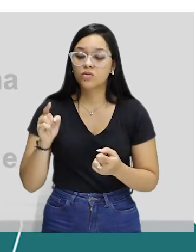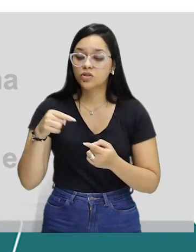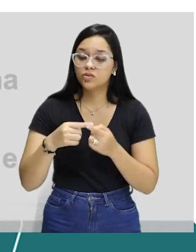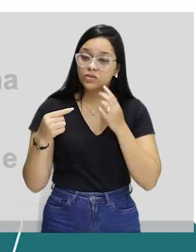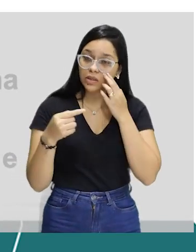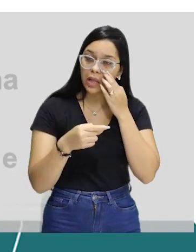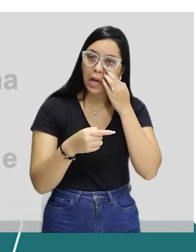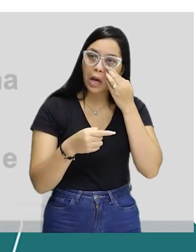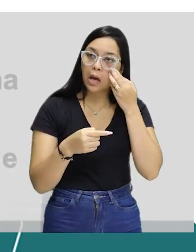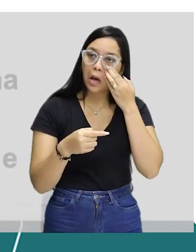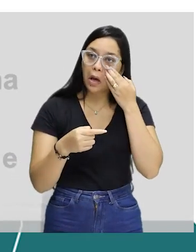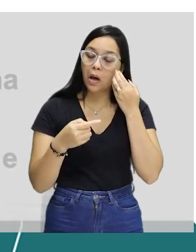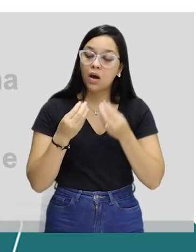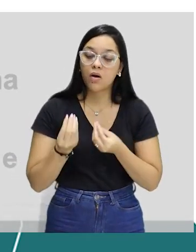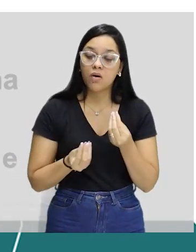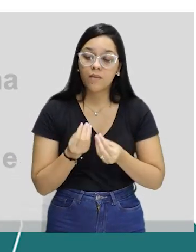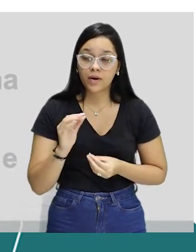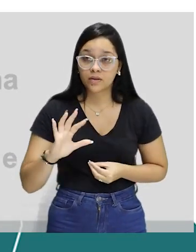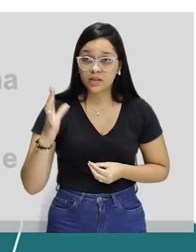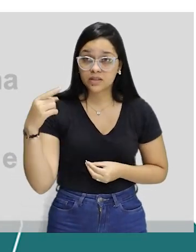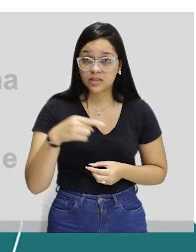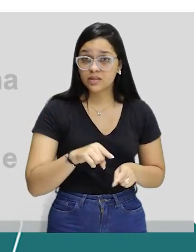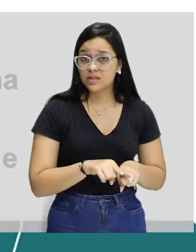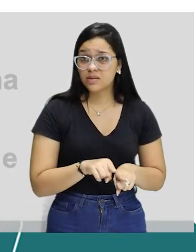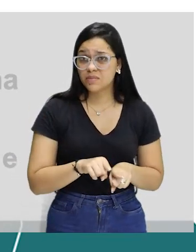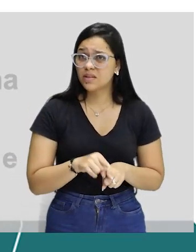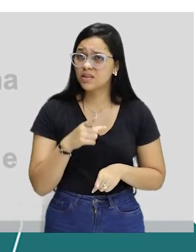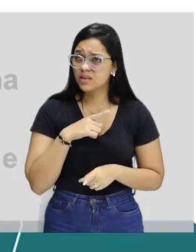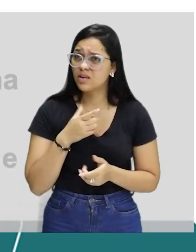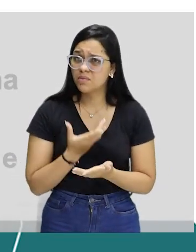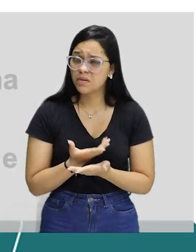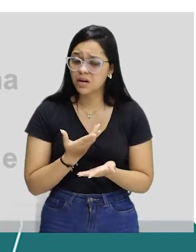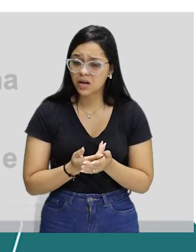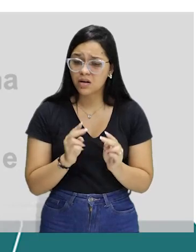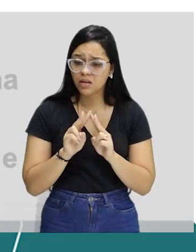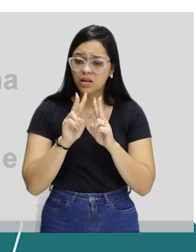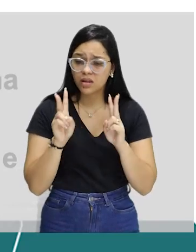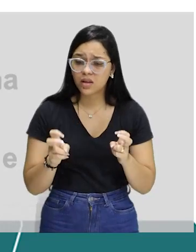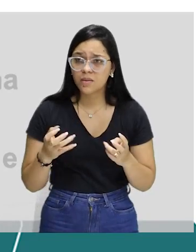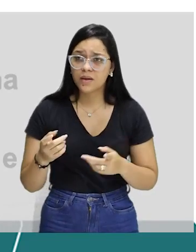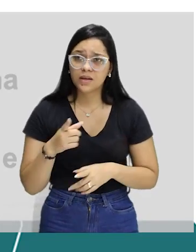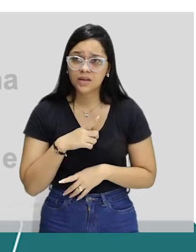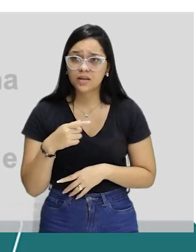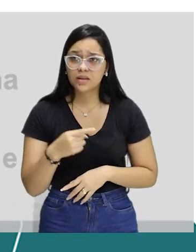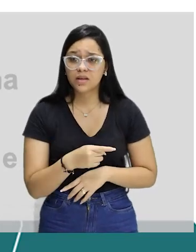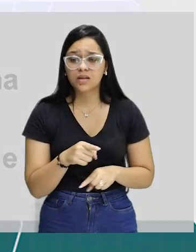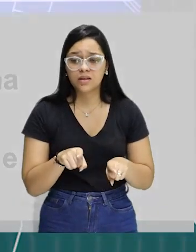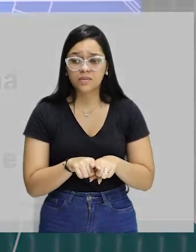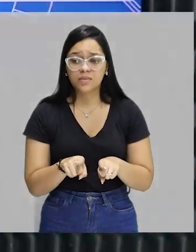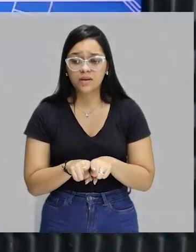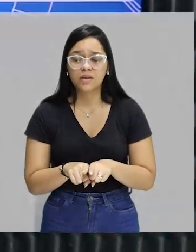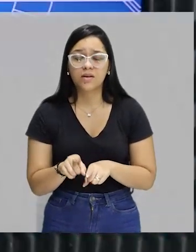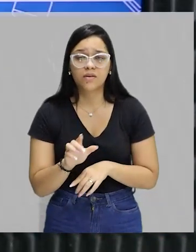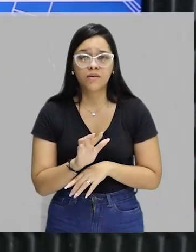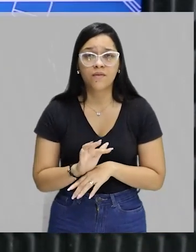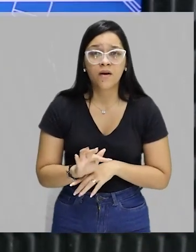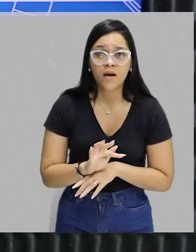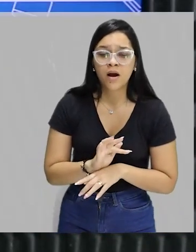lá, como foi feito esse objeto. Nós temos uma aula só sobre este objeto formal e objeto